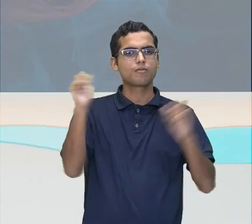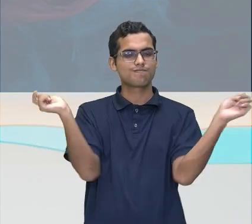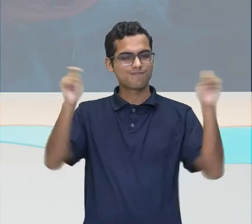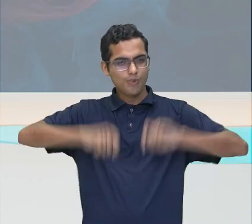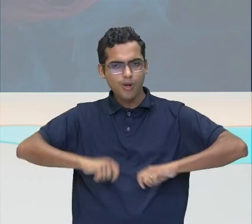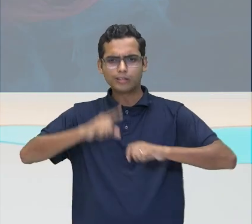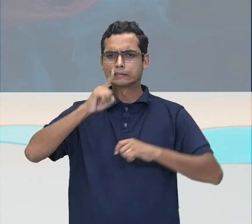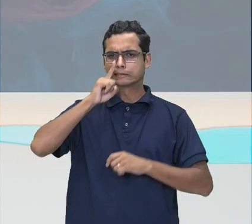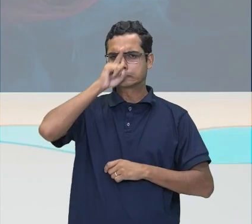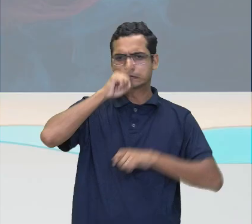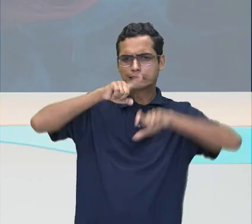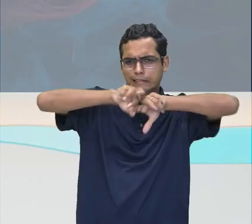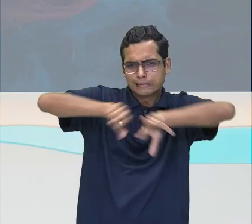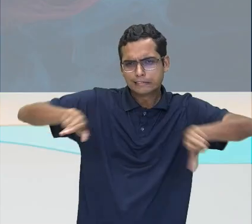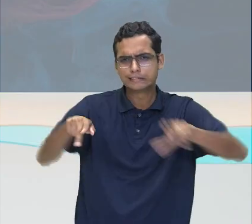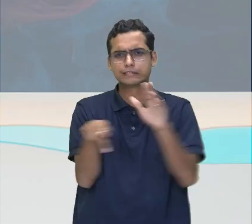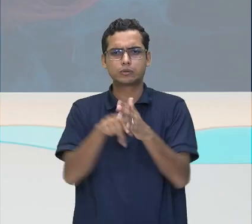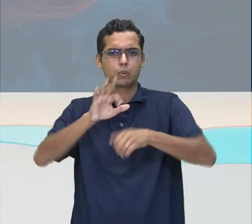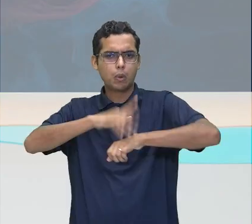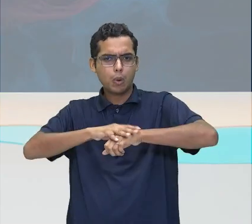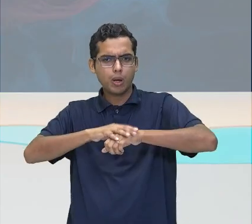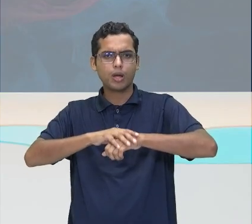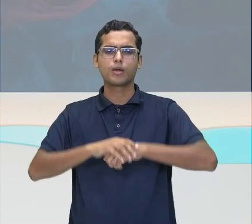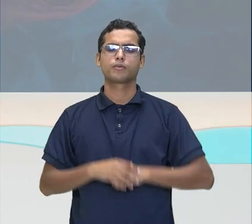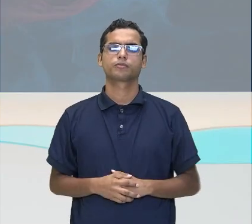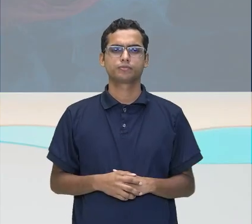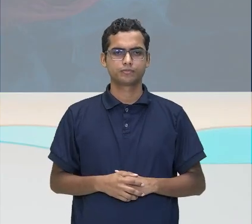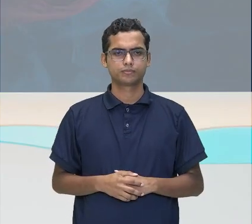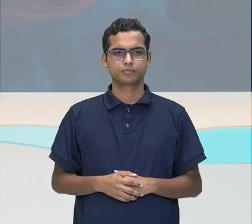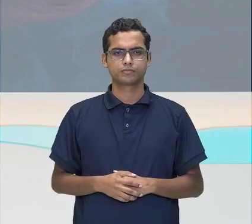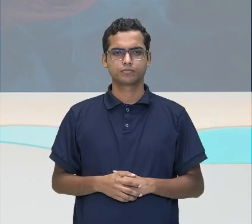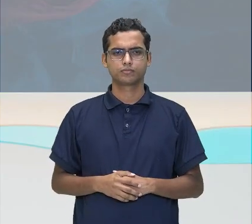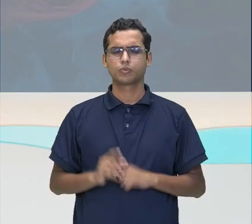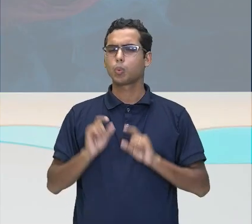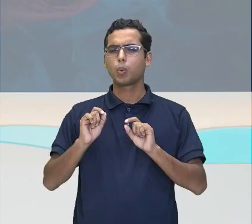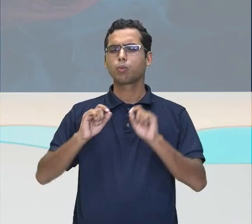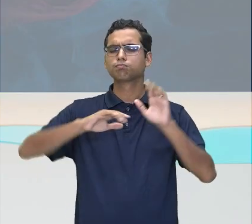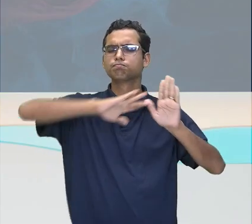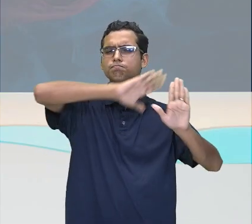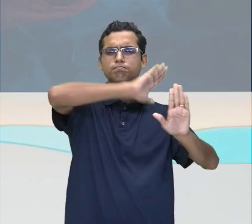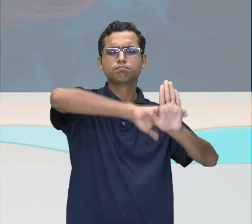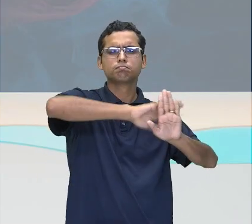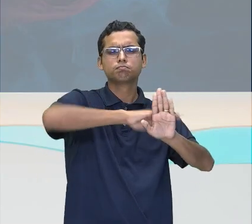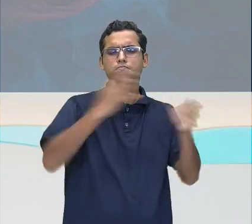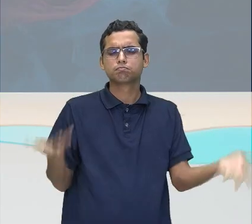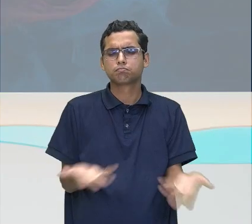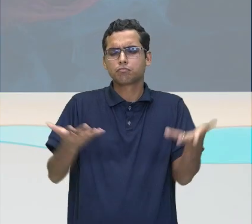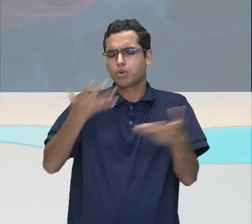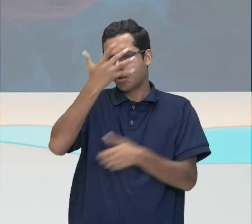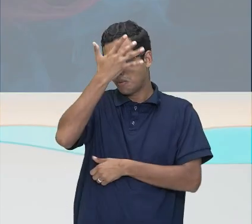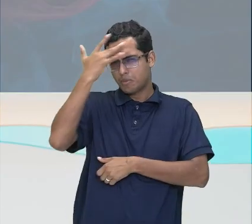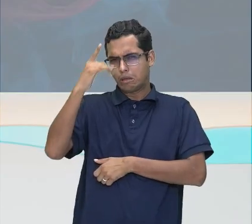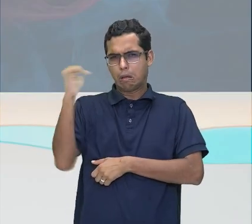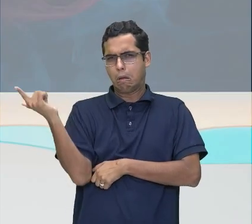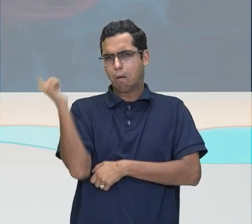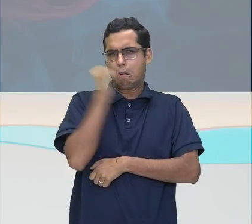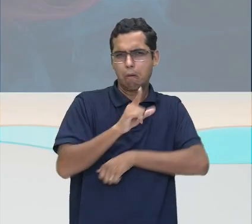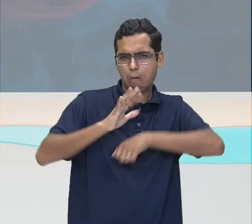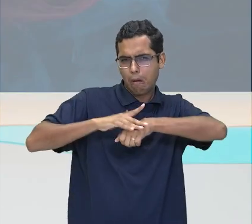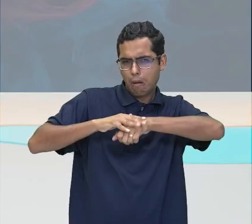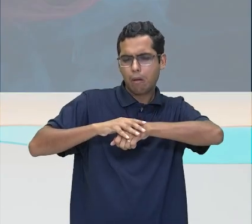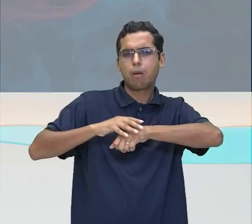entrada para outras doenças. Algumas das causas da obesidade, olha só, como disse a vocês, ela é uma doença